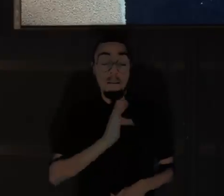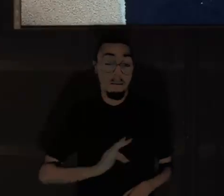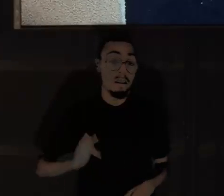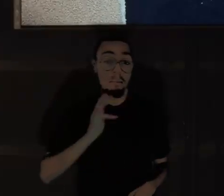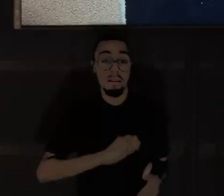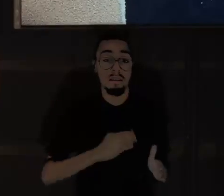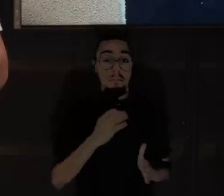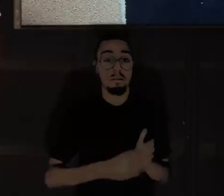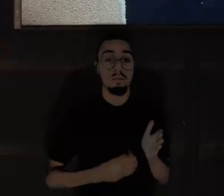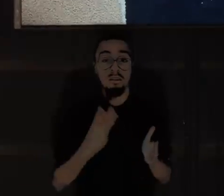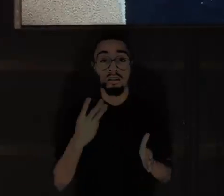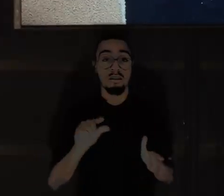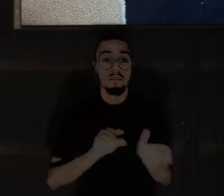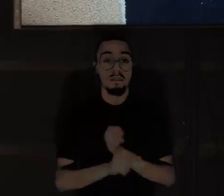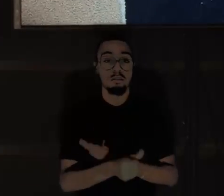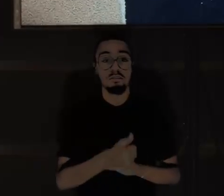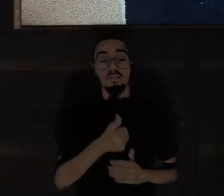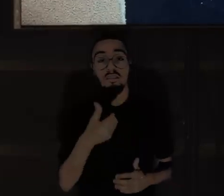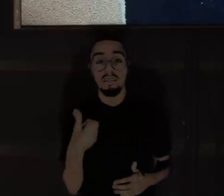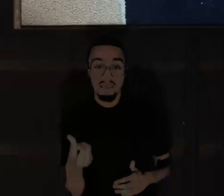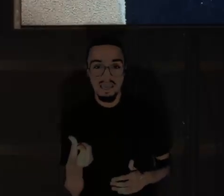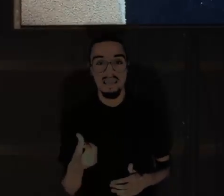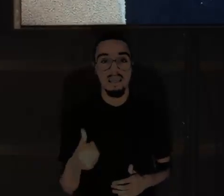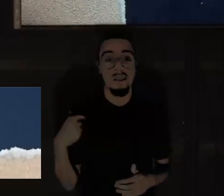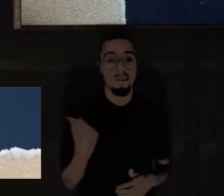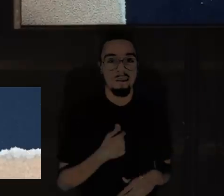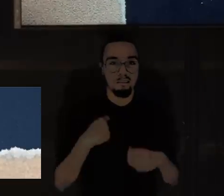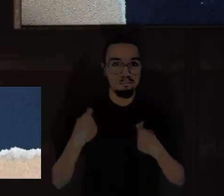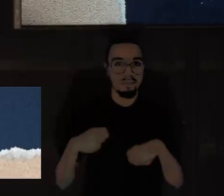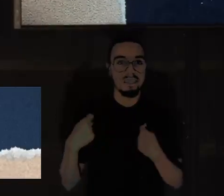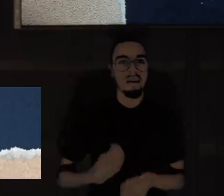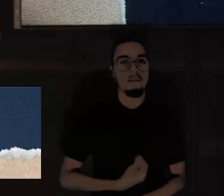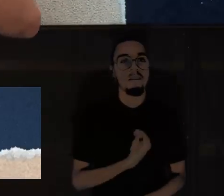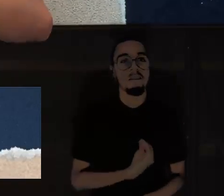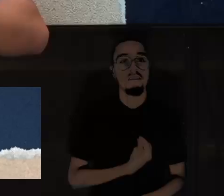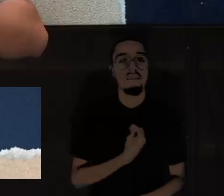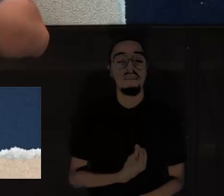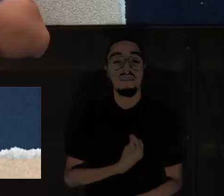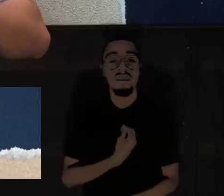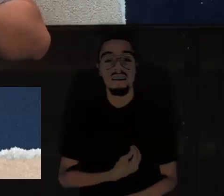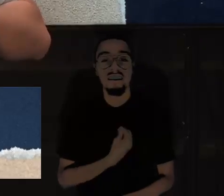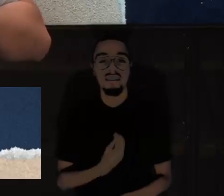3,16, que nós devemos viver de acordo com aquilo que já